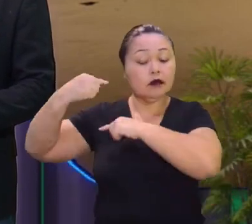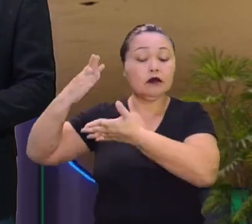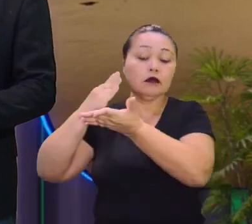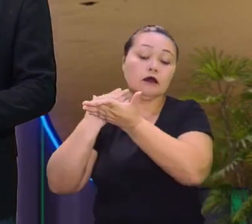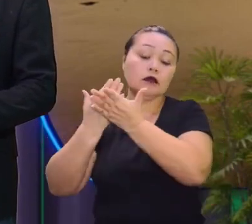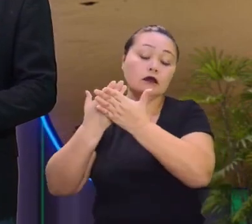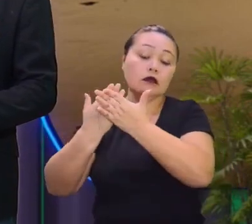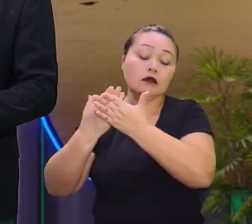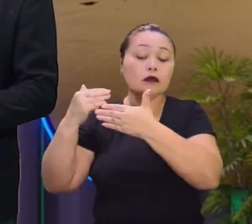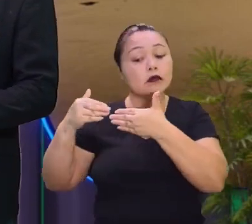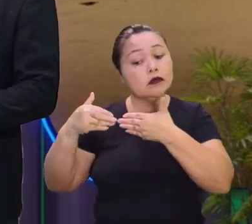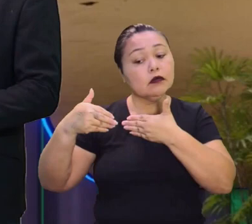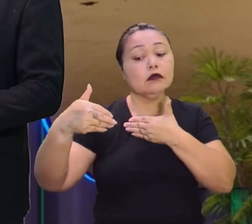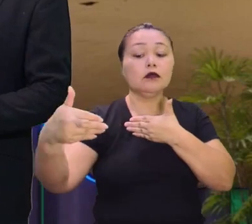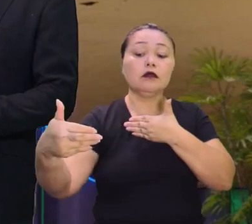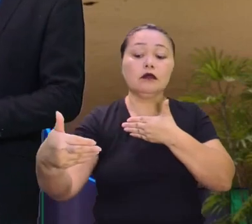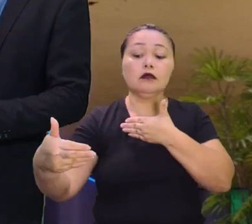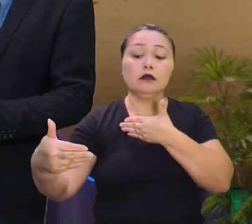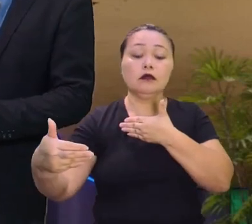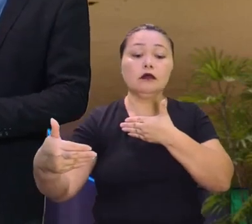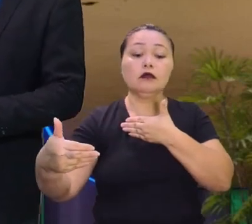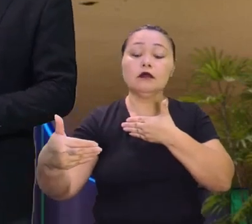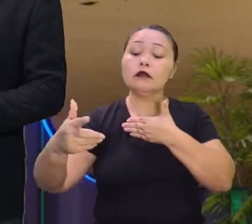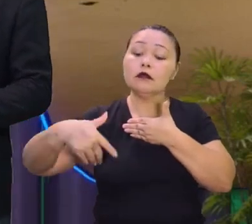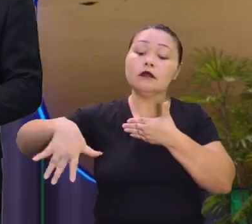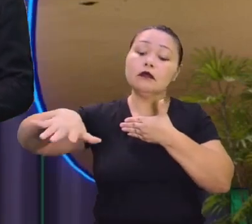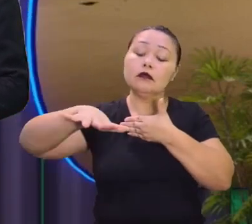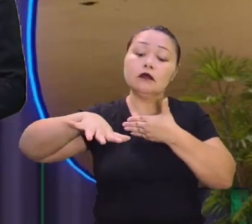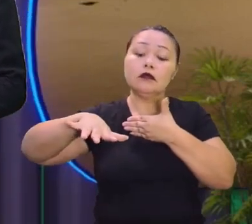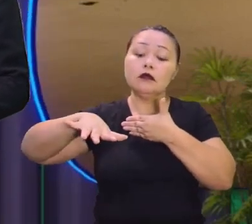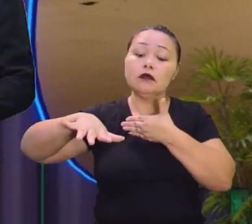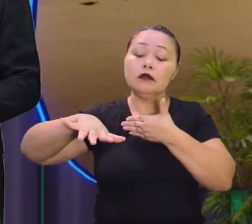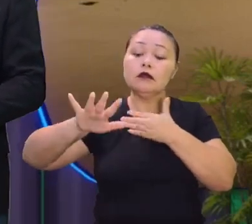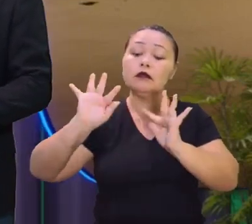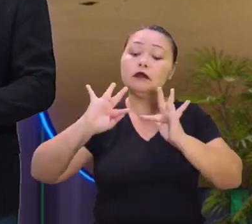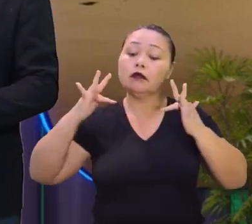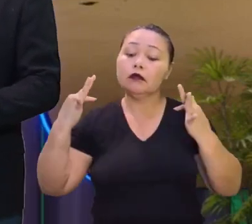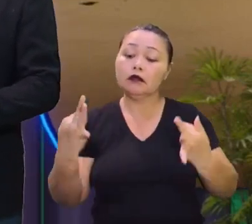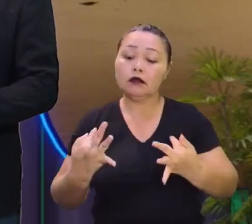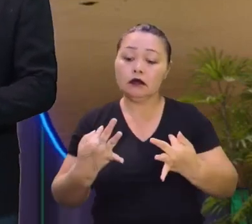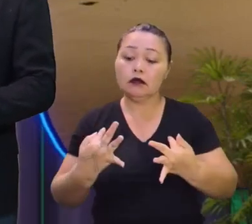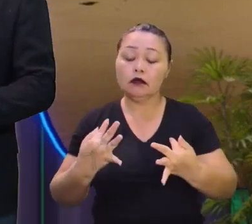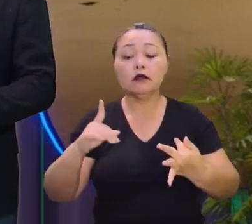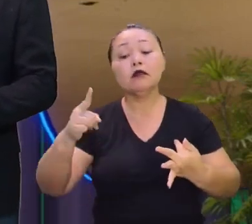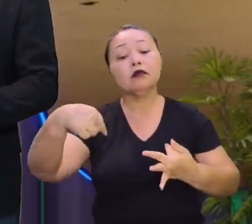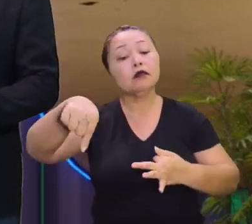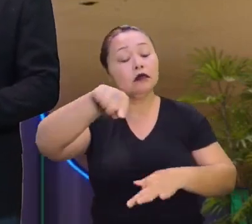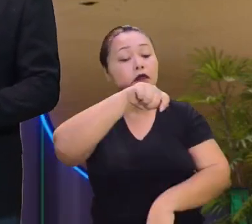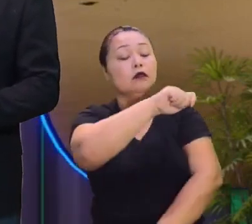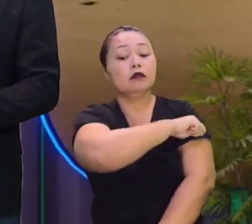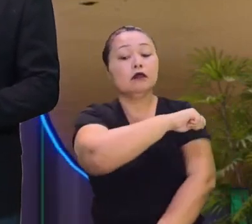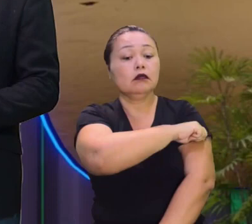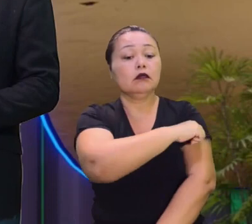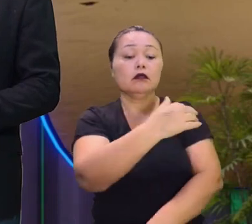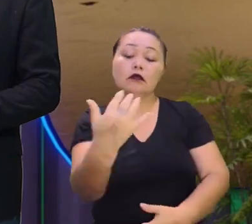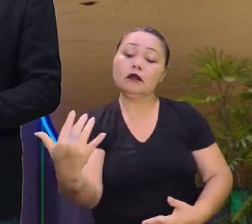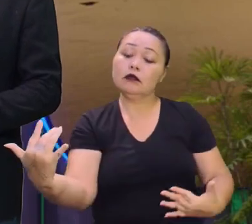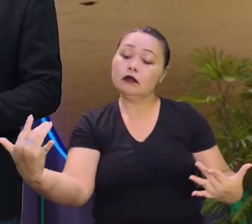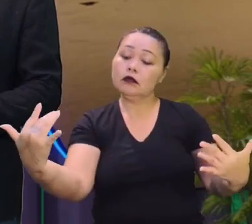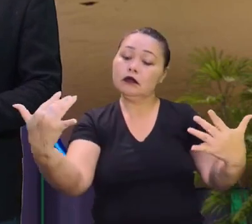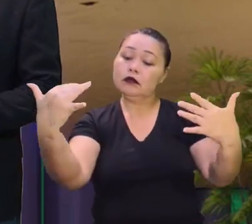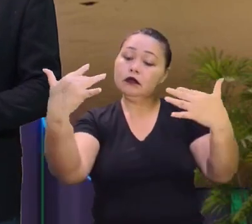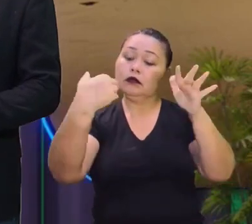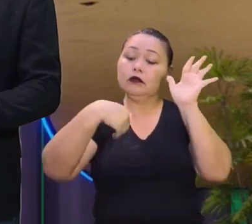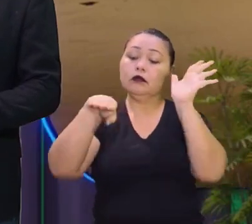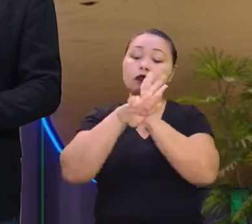tenho certeza que foi a partir desse ciclo que boa parte das famílias dos nossos queridos alunos começaram a